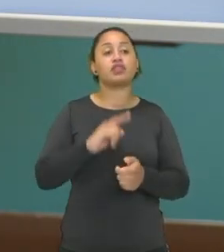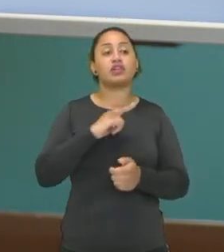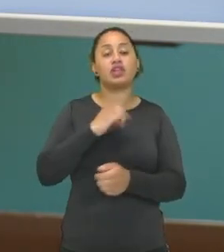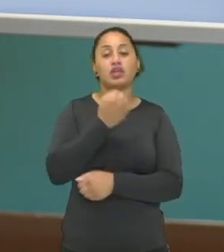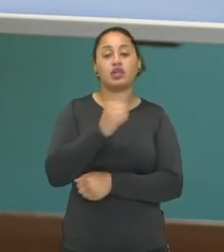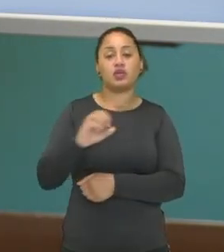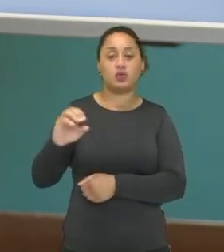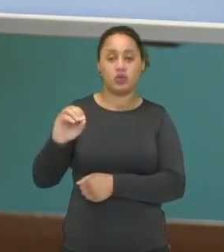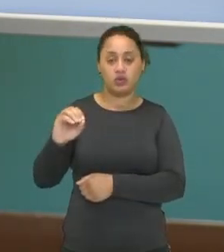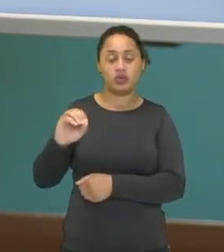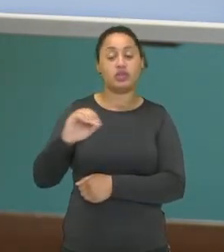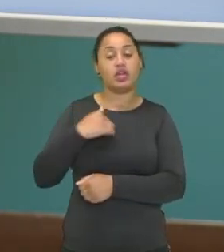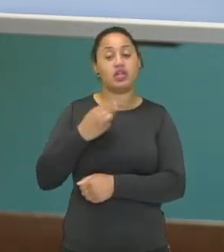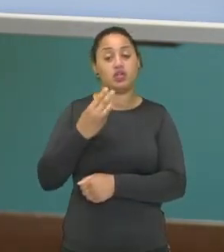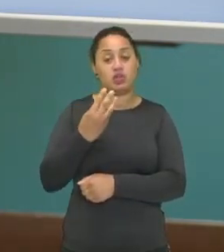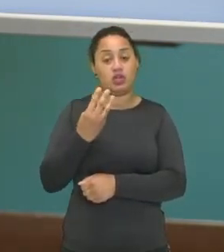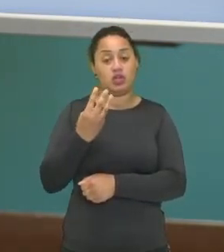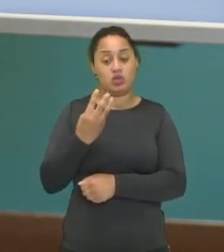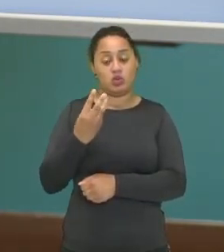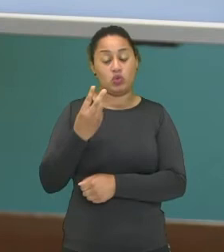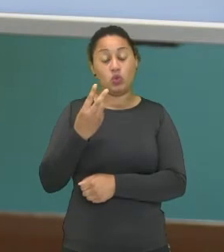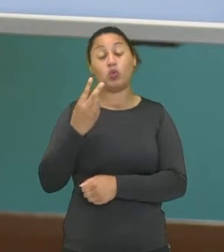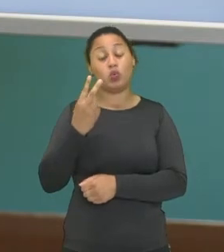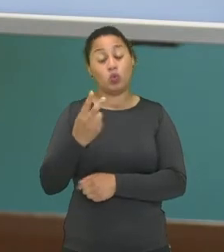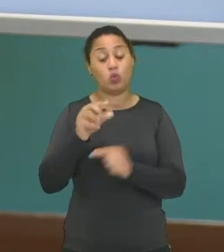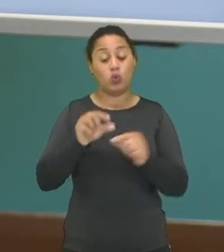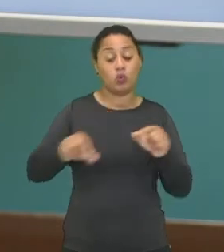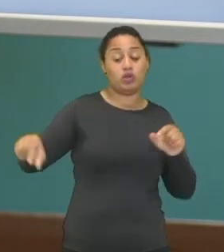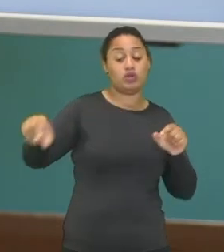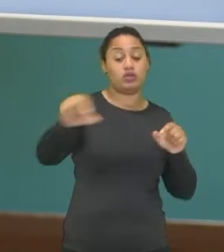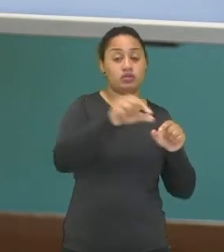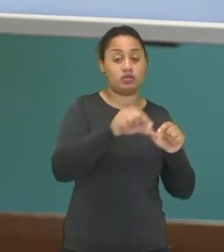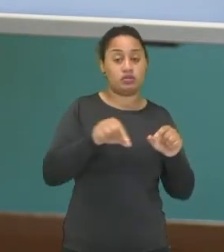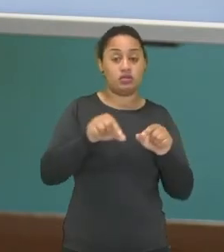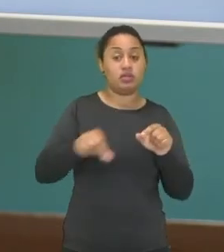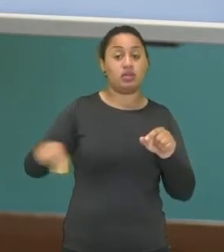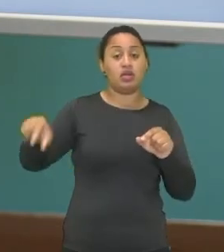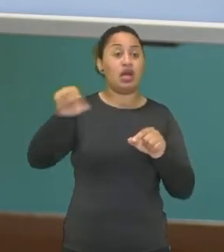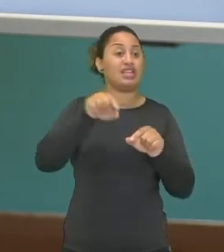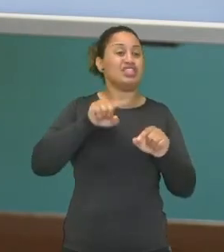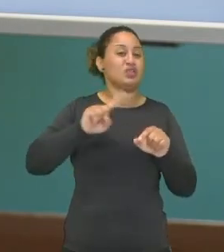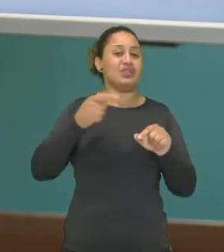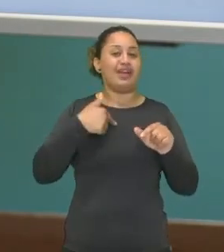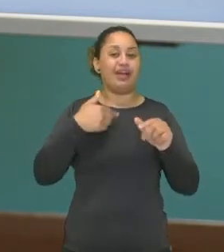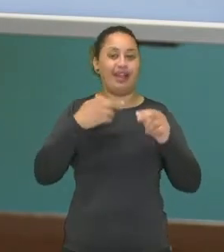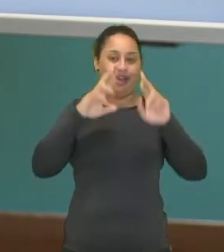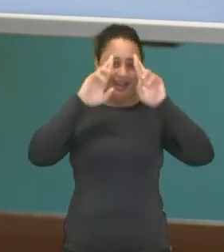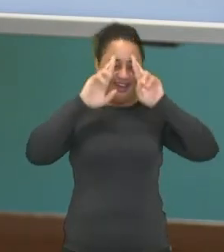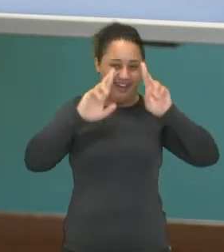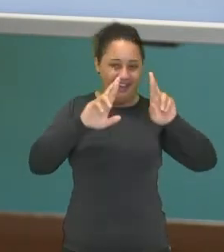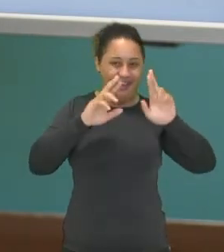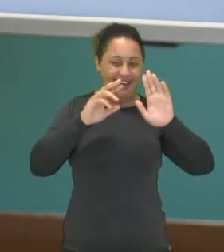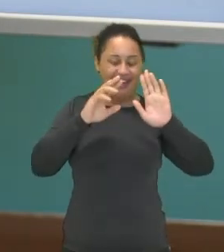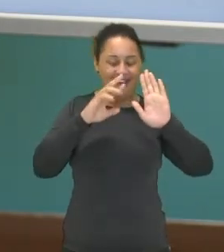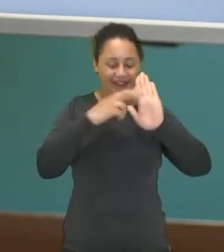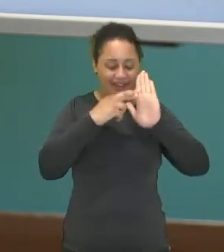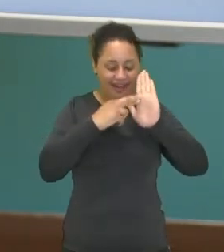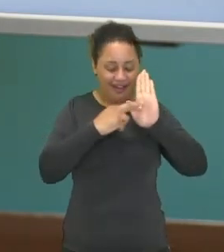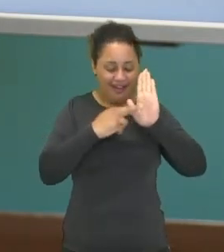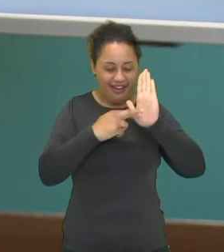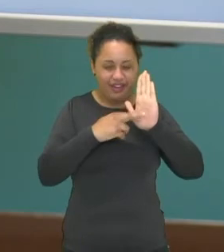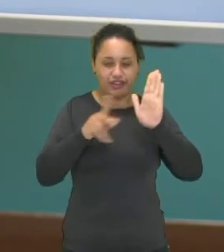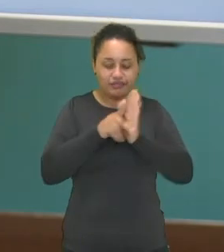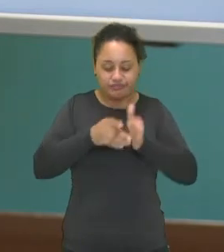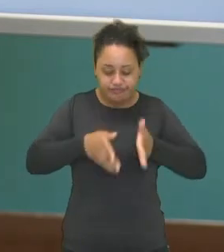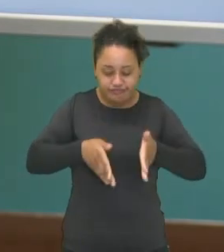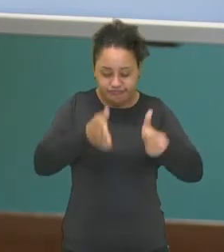são 2 voltas. Nos 800 metros a gente já não tem a exigência das raias, tá bom? Só num pequeno trecho